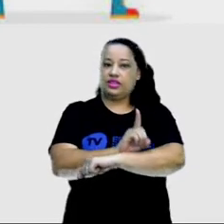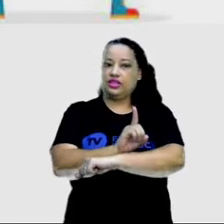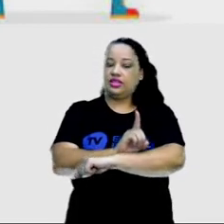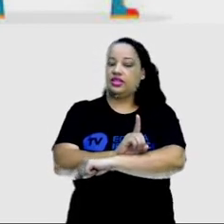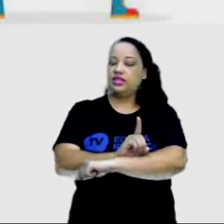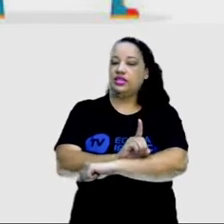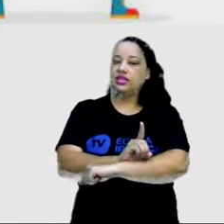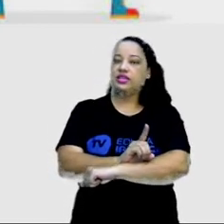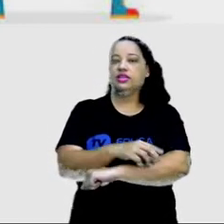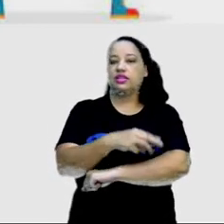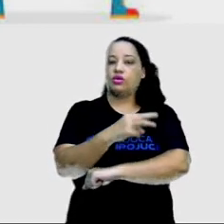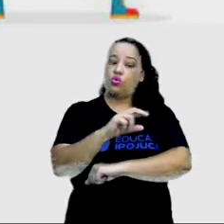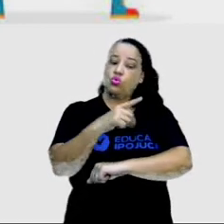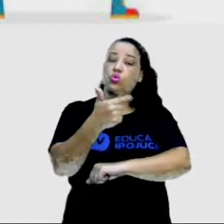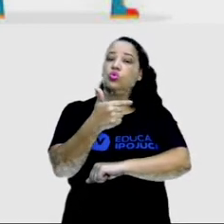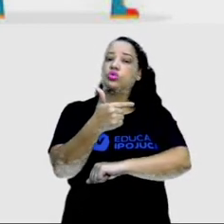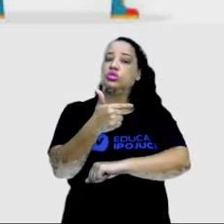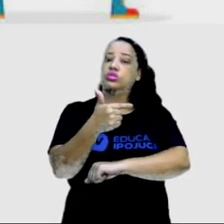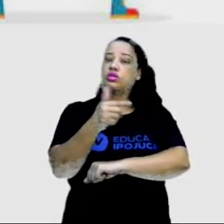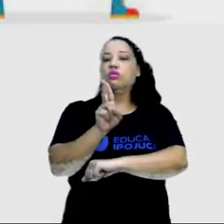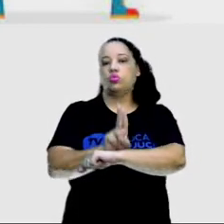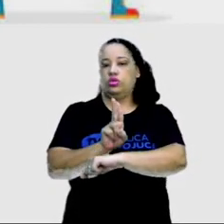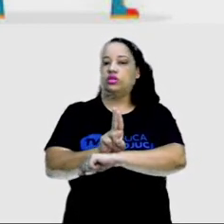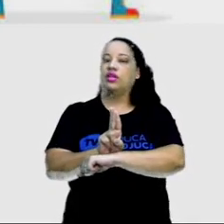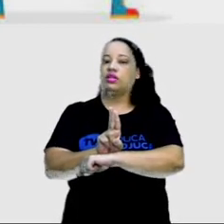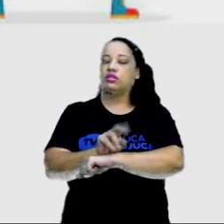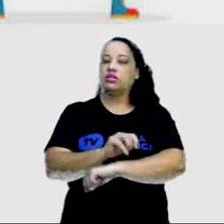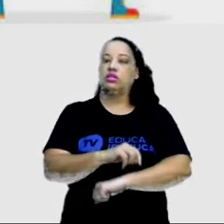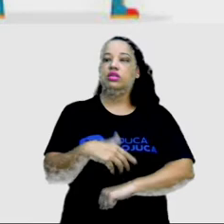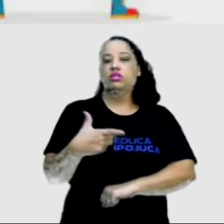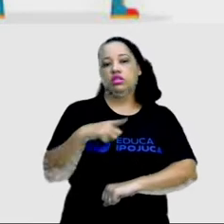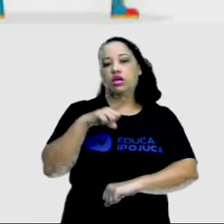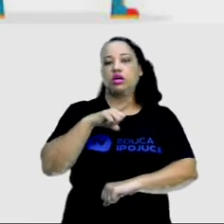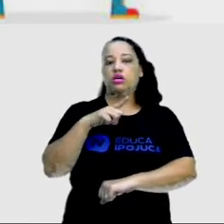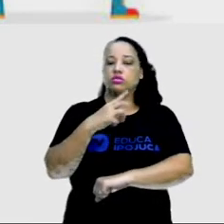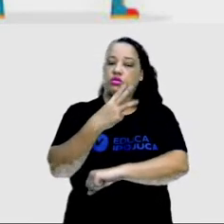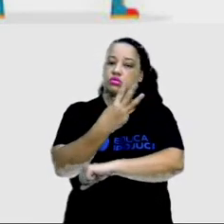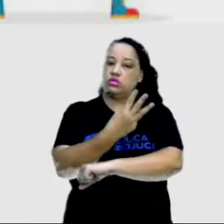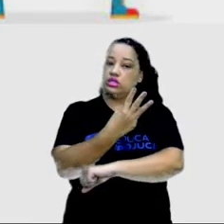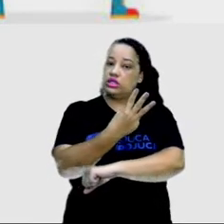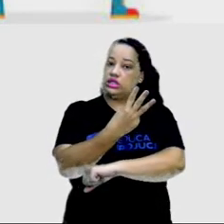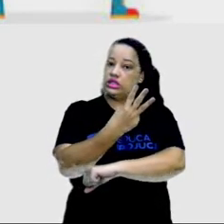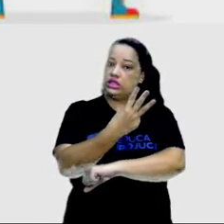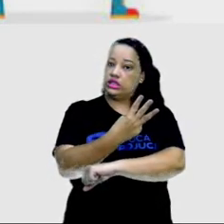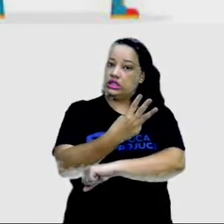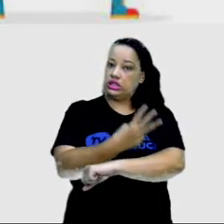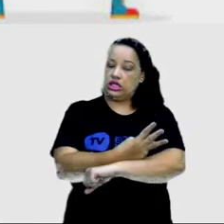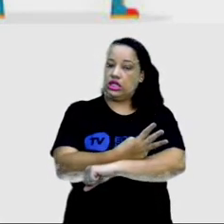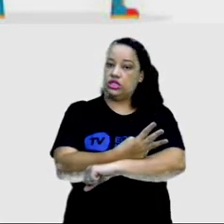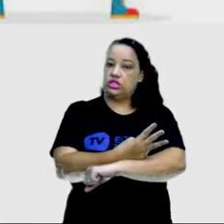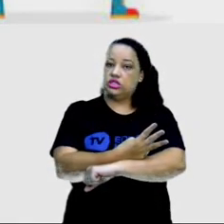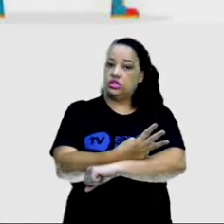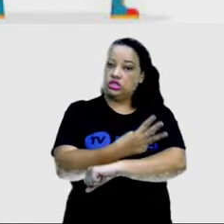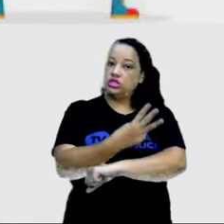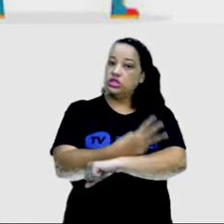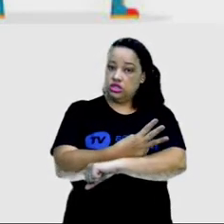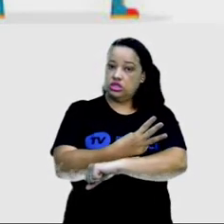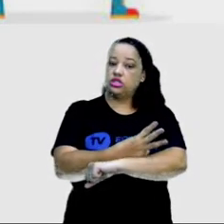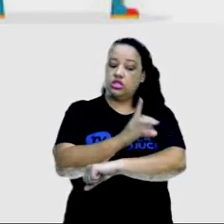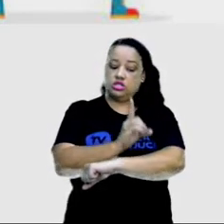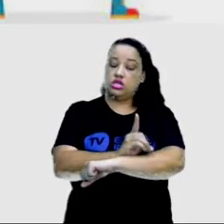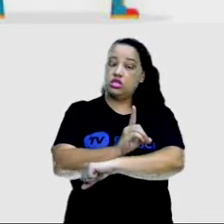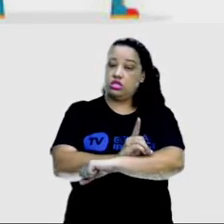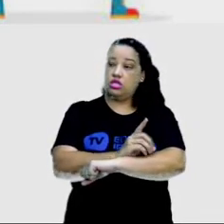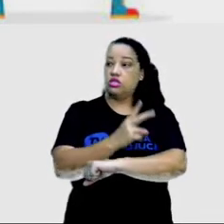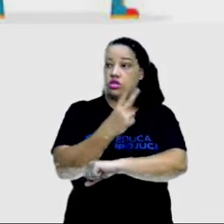dezena. E o 2 eu represento o quê? A unidade. Então, eu tenho 3, no numeral 32, eu tenho 3 dezenas